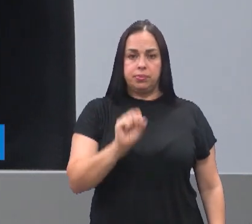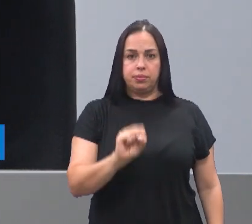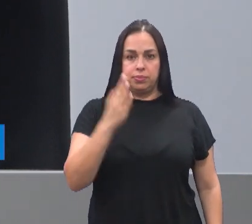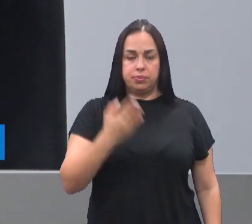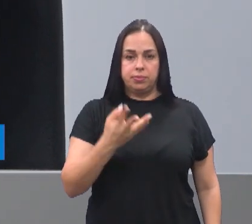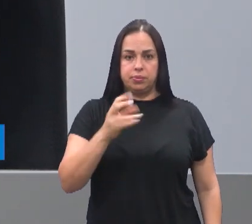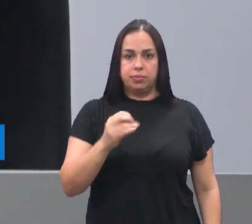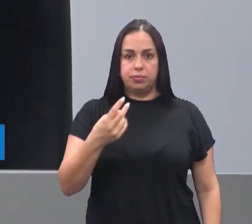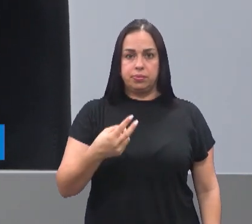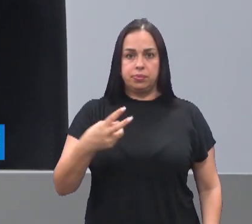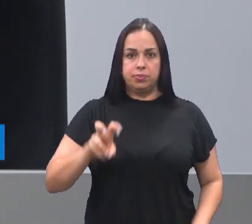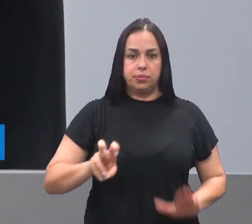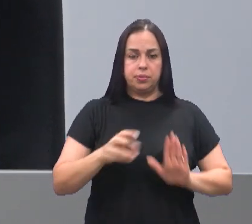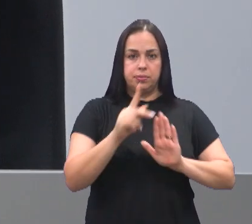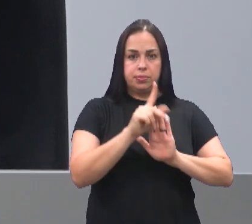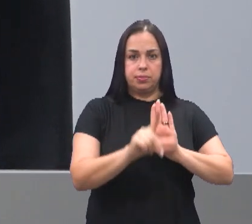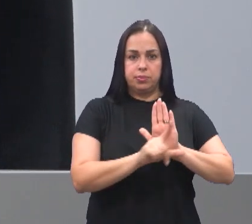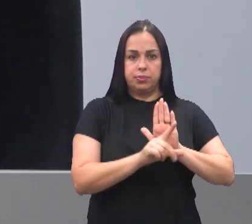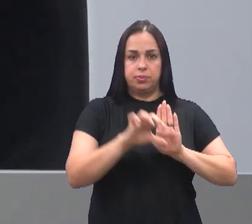2728/2025, projeto de lei número